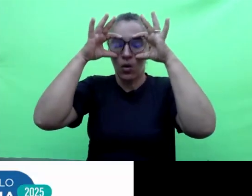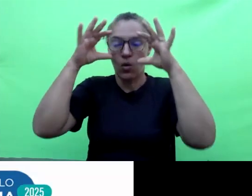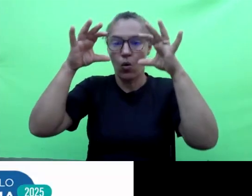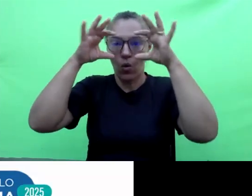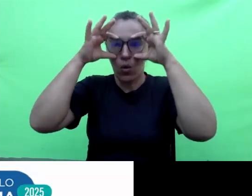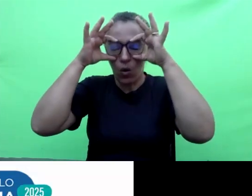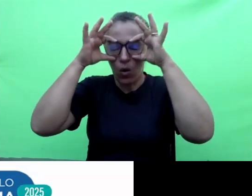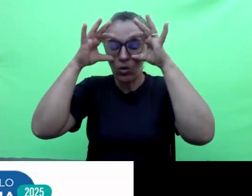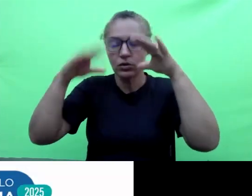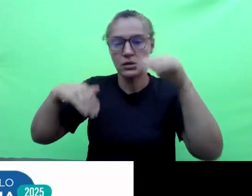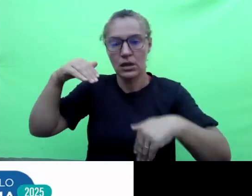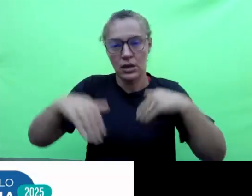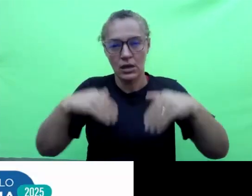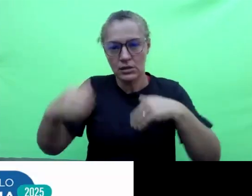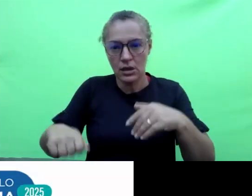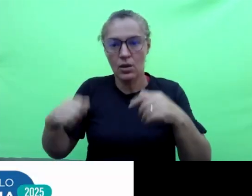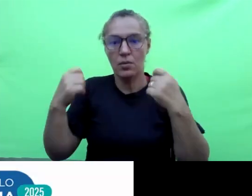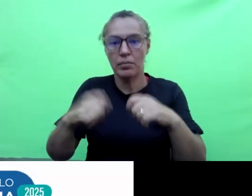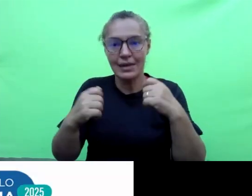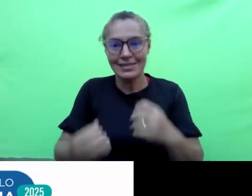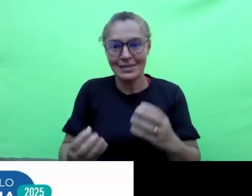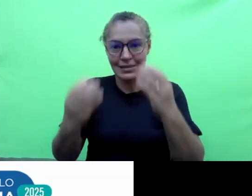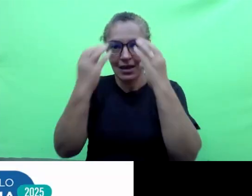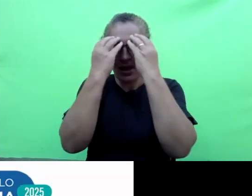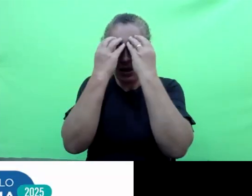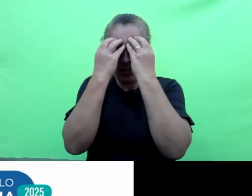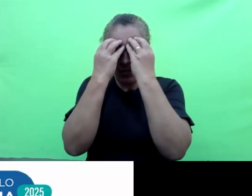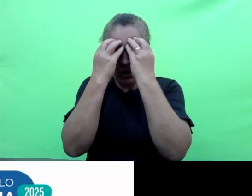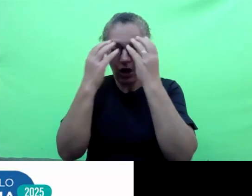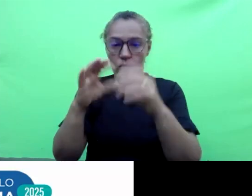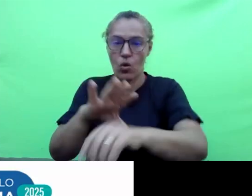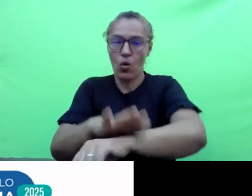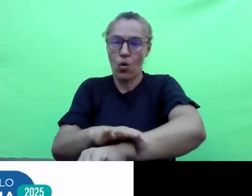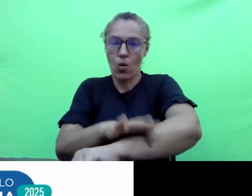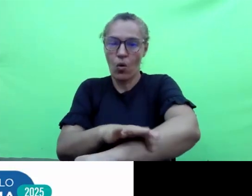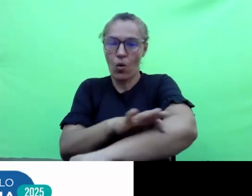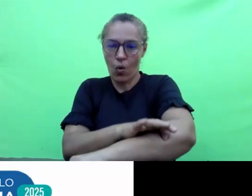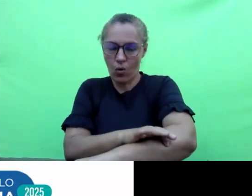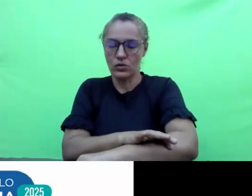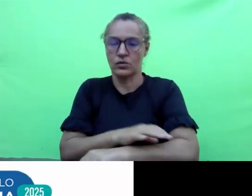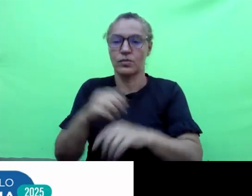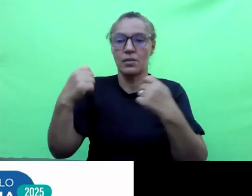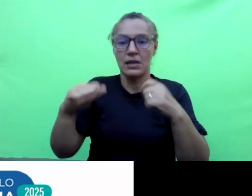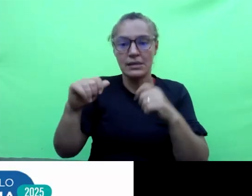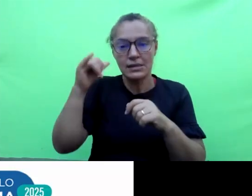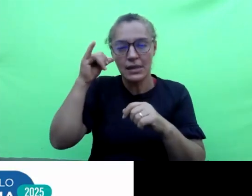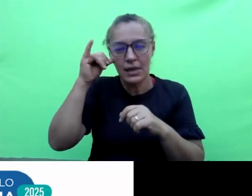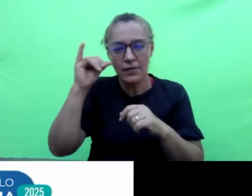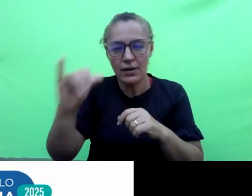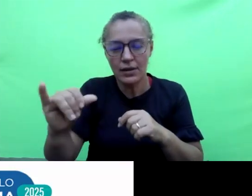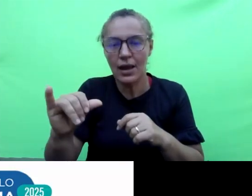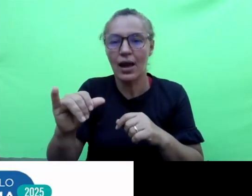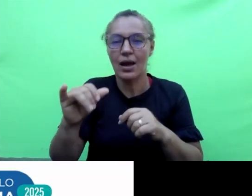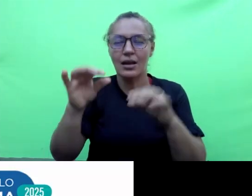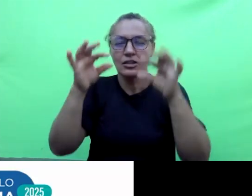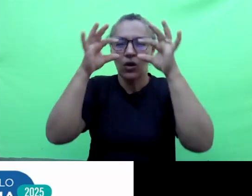rebordo orbitário, no osso. E a gente deve evitar, né, e especialmente os pacientes com glaucoma, aqueles óculos